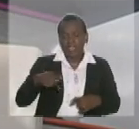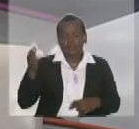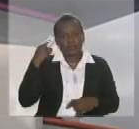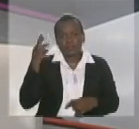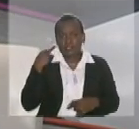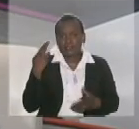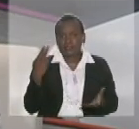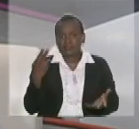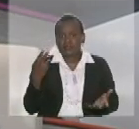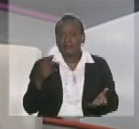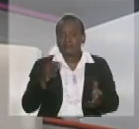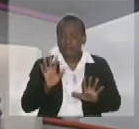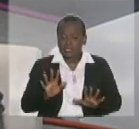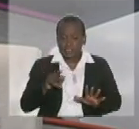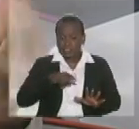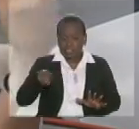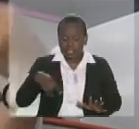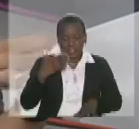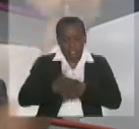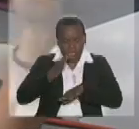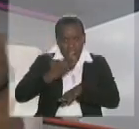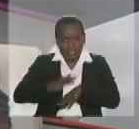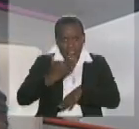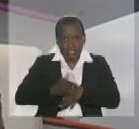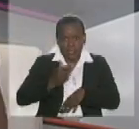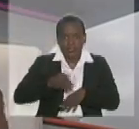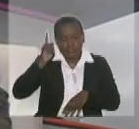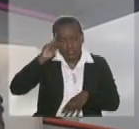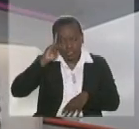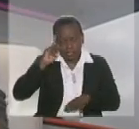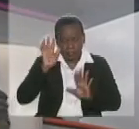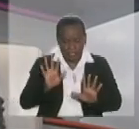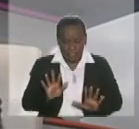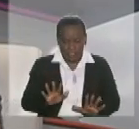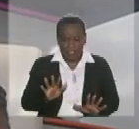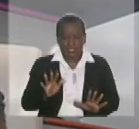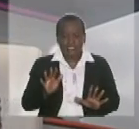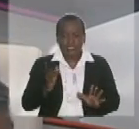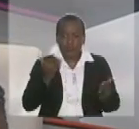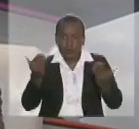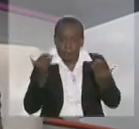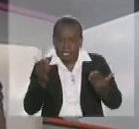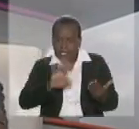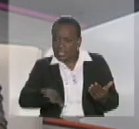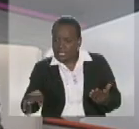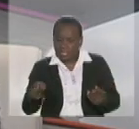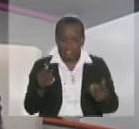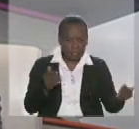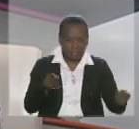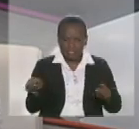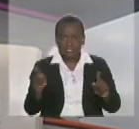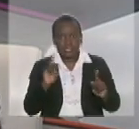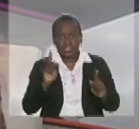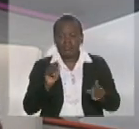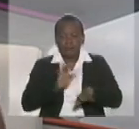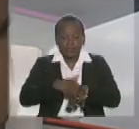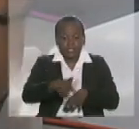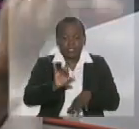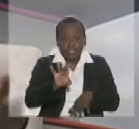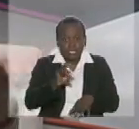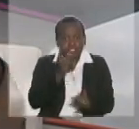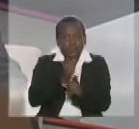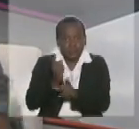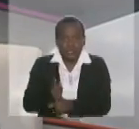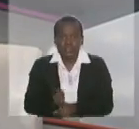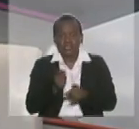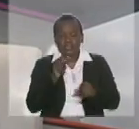que é um processo natural isso, né? E a gente faz um exercício de falar, não, calma aí, não vamos comparar a criança com o outro, né? Vamos deixá-la descobrir